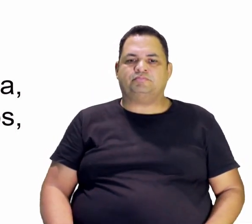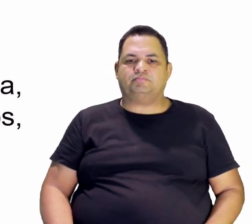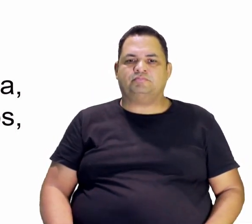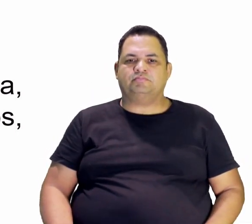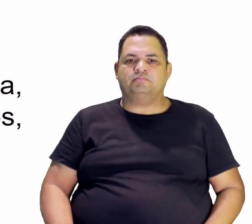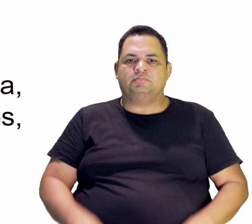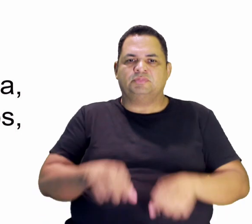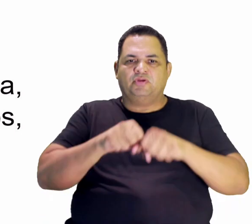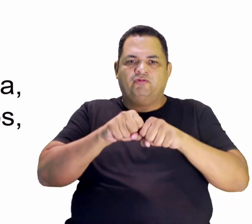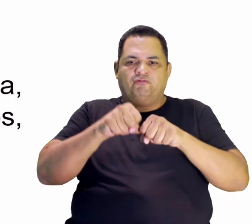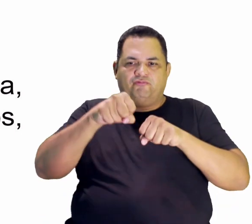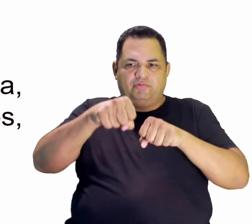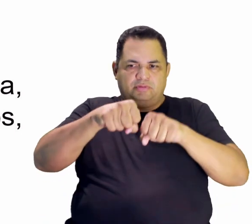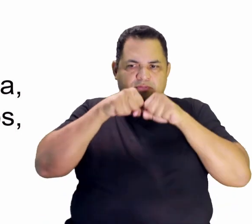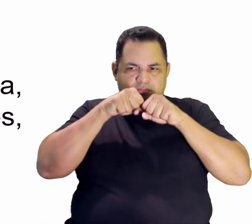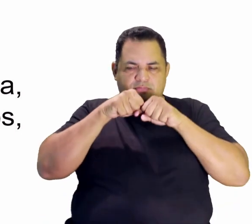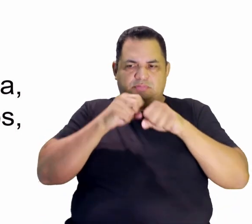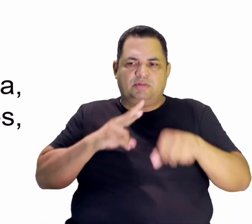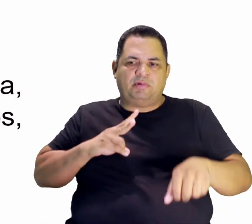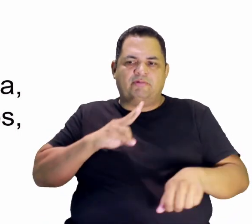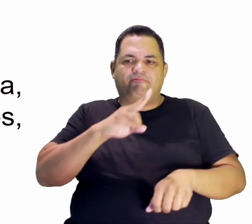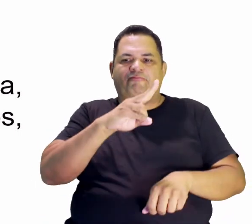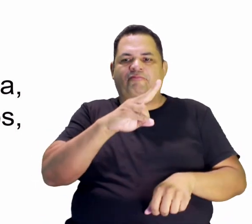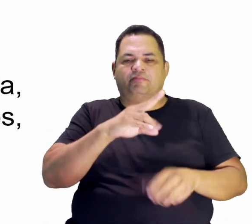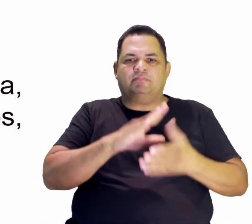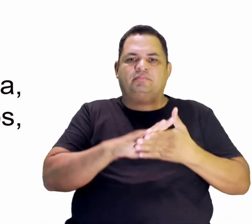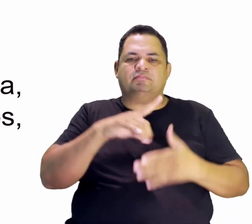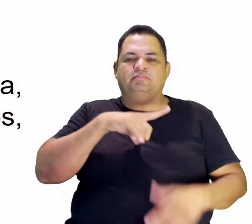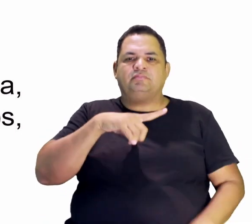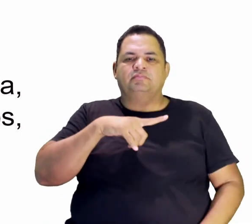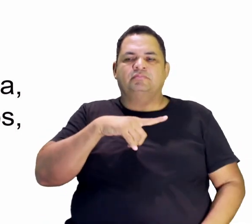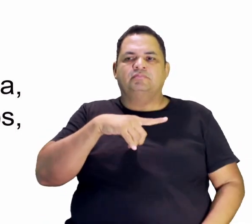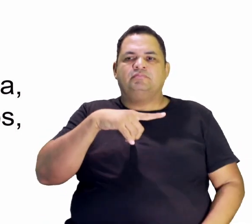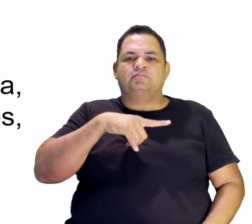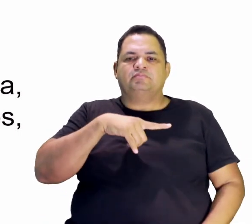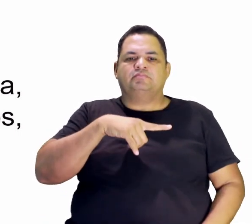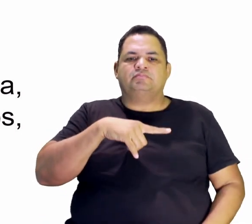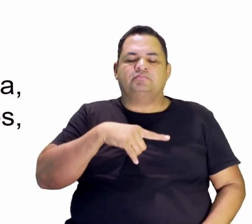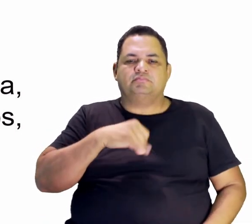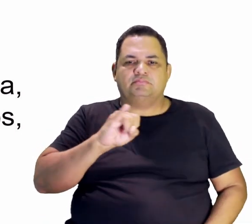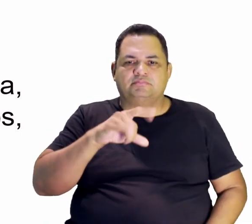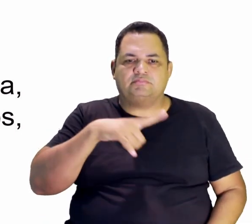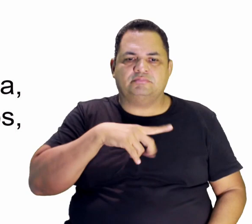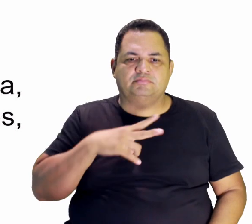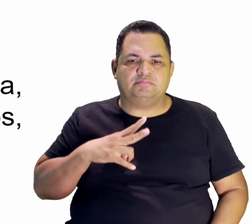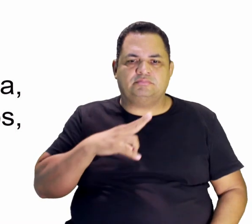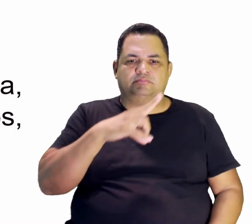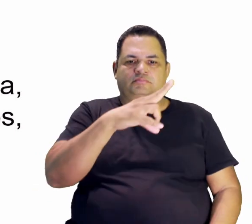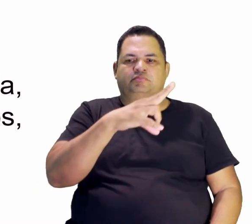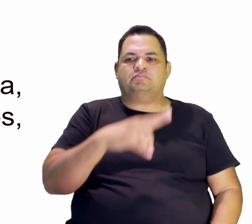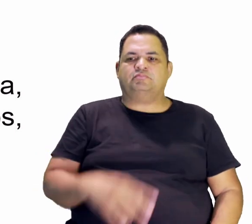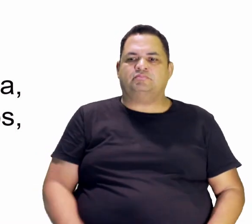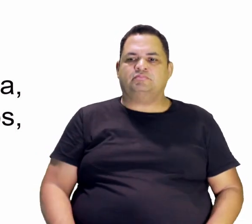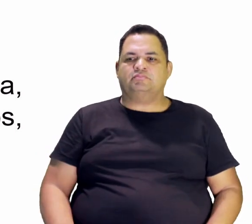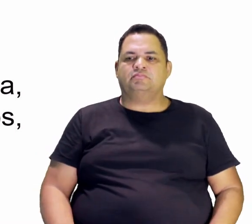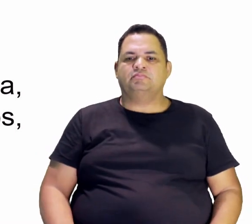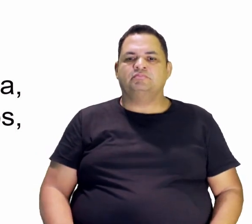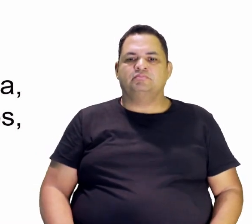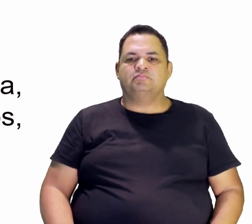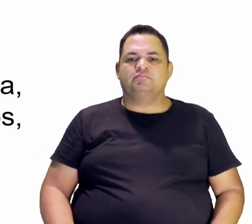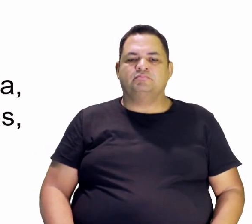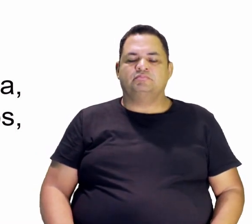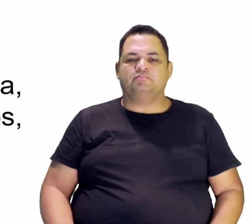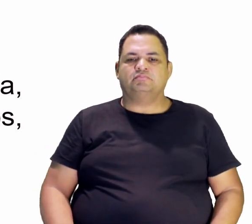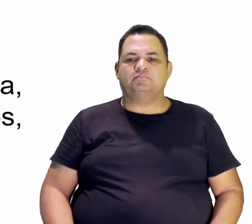está puxando alguma coisa, tem uma força nele. É tanto que se você tiver uma força grande, o fio for muito fininho, ele vai arrebentar,